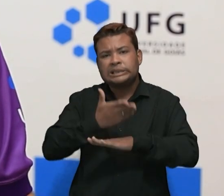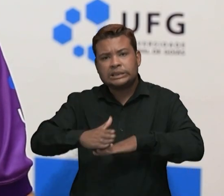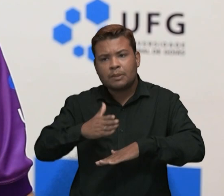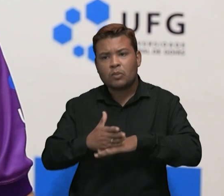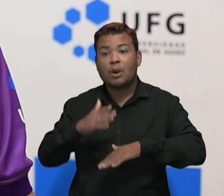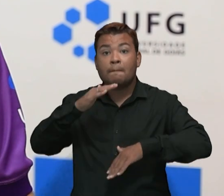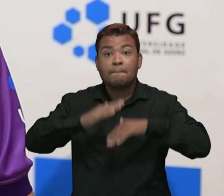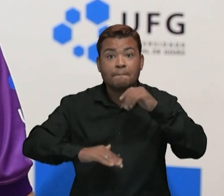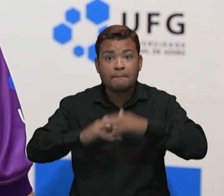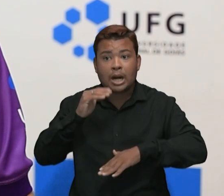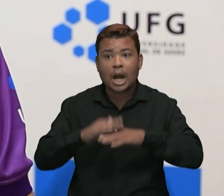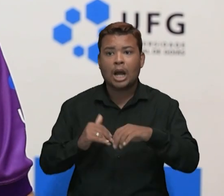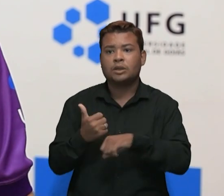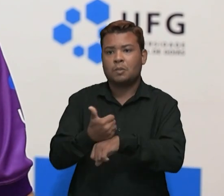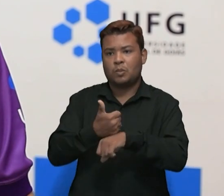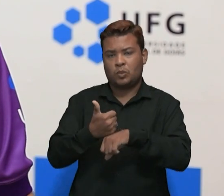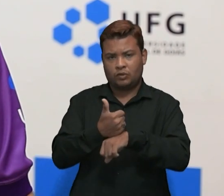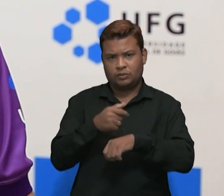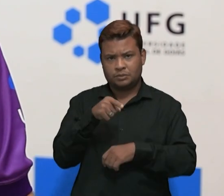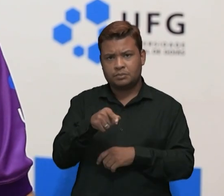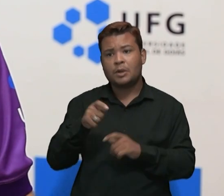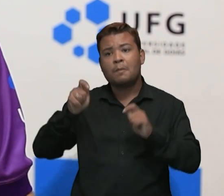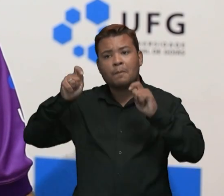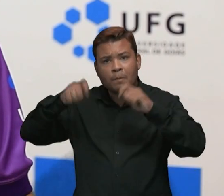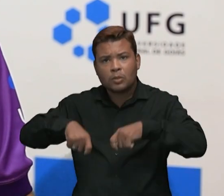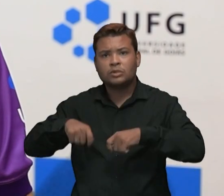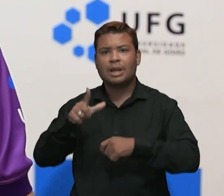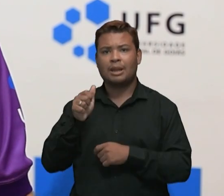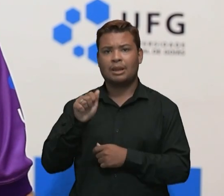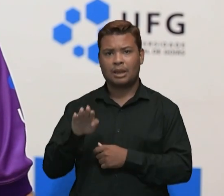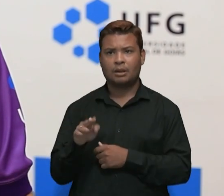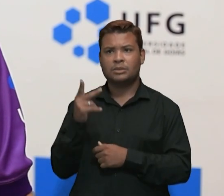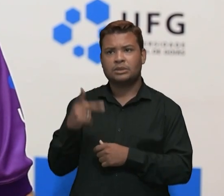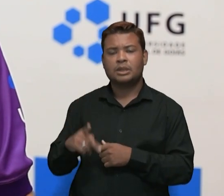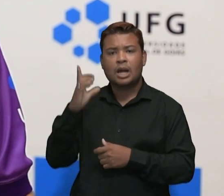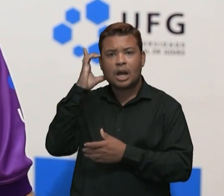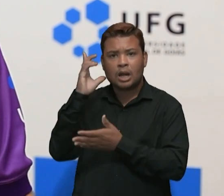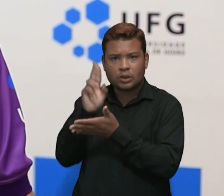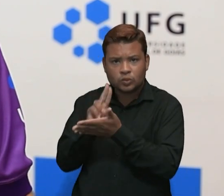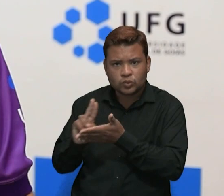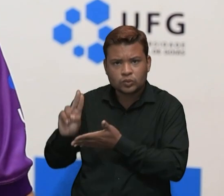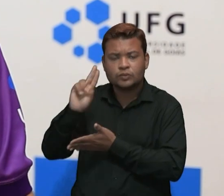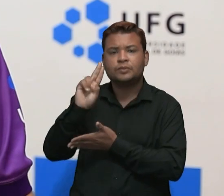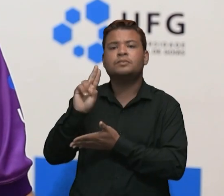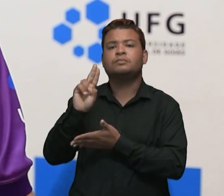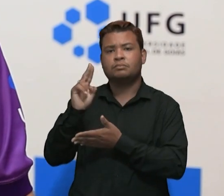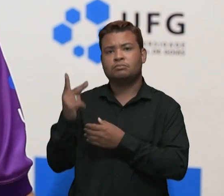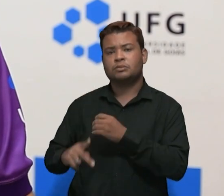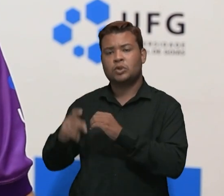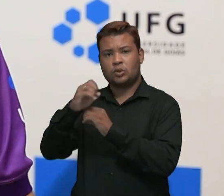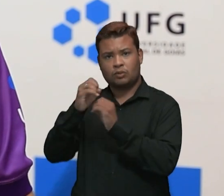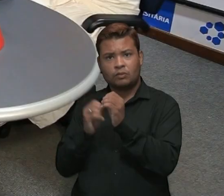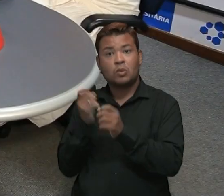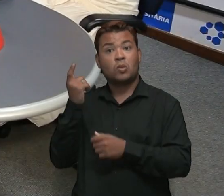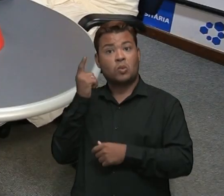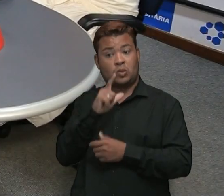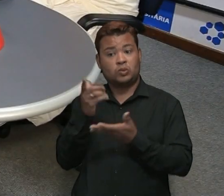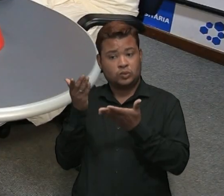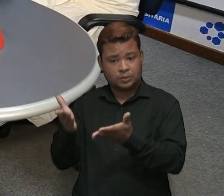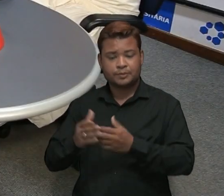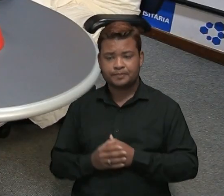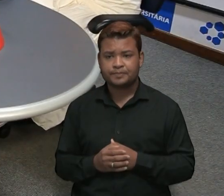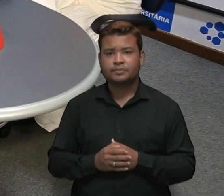profissional. Então essa possibilidade que os laboratórios aqui da Rádio Universitária da UFG nos permite.